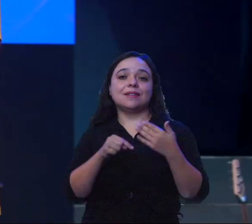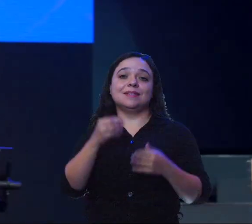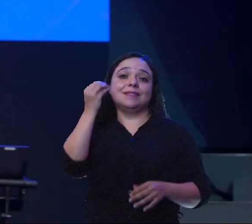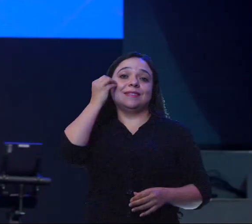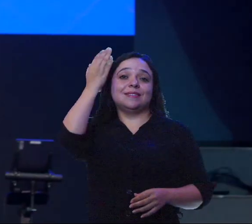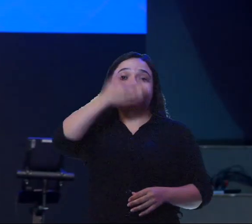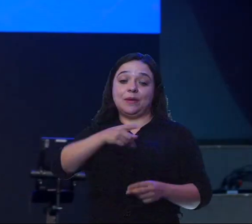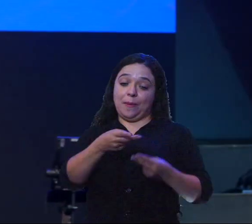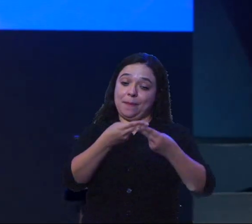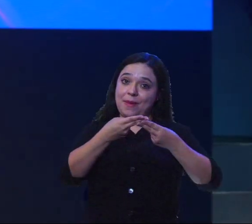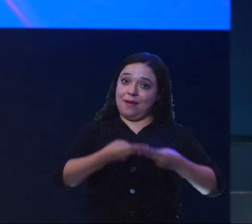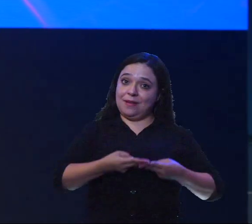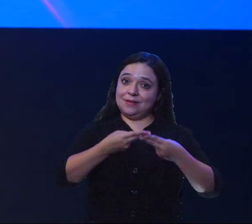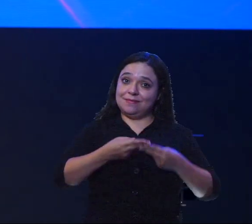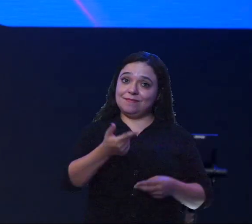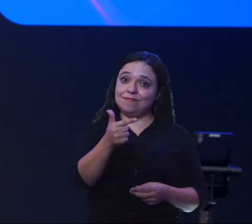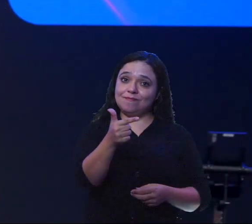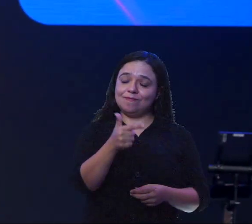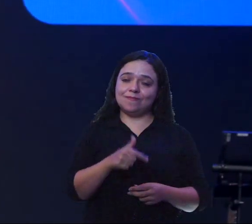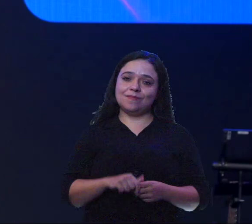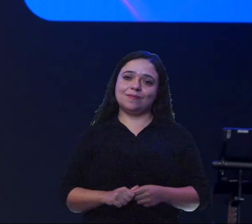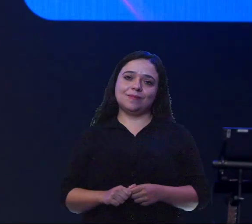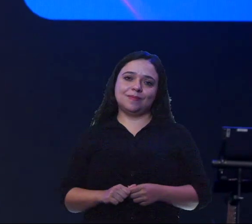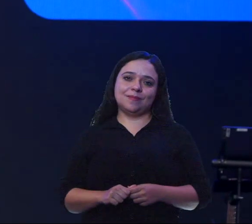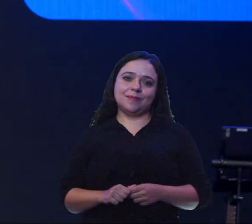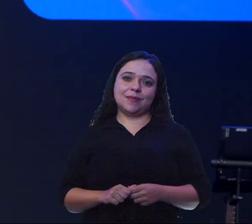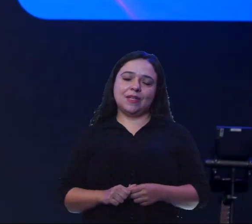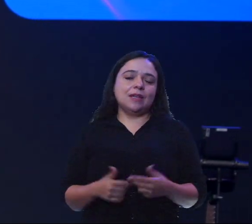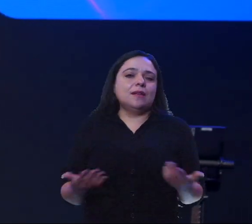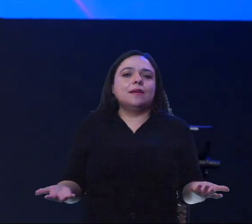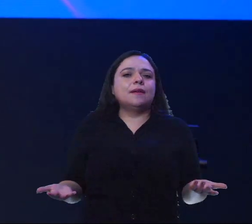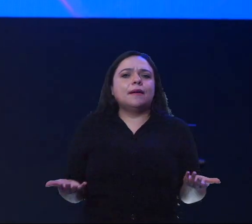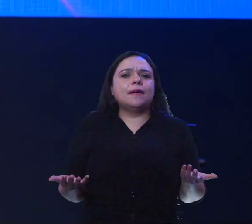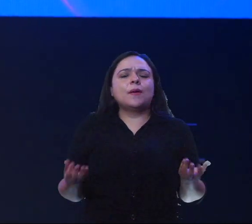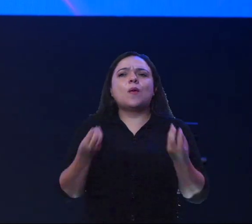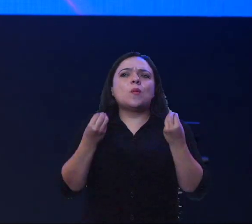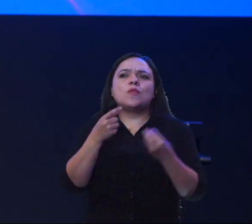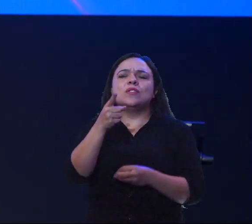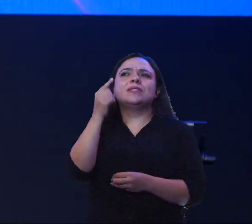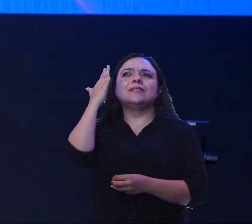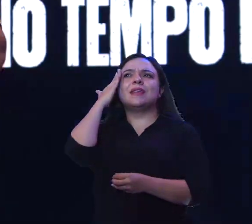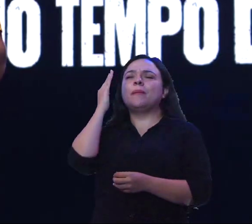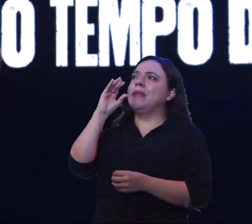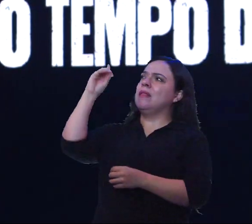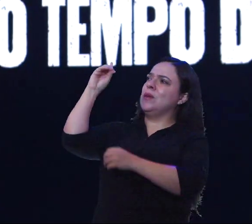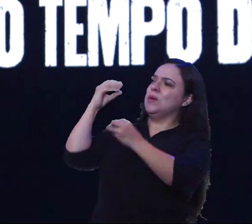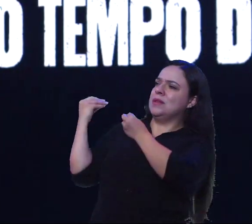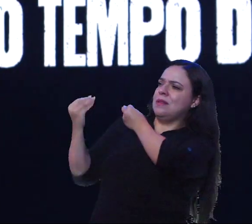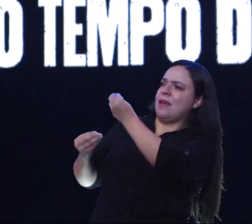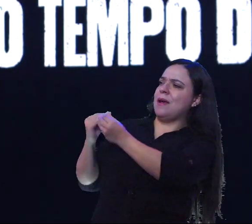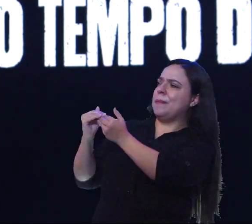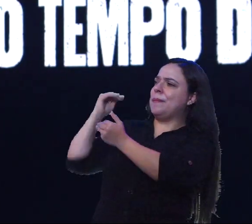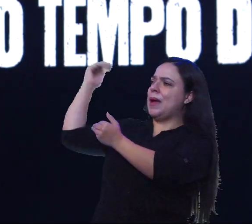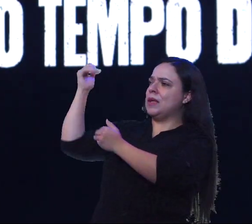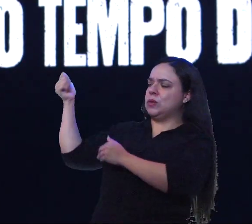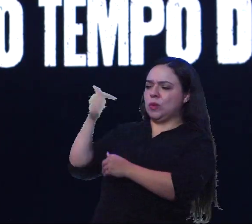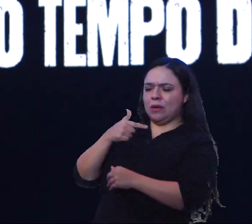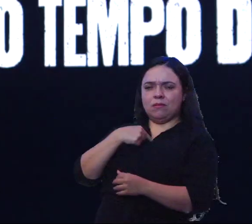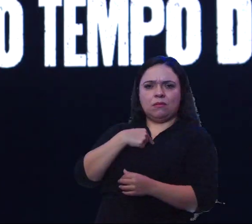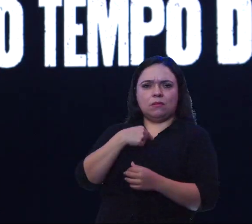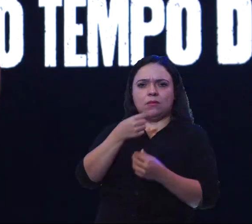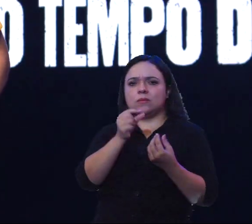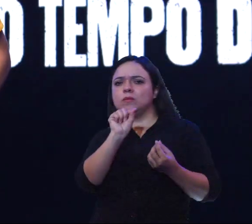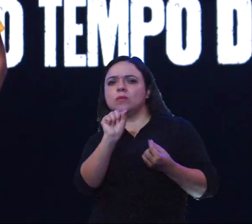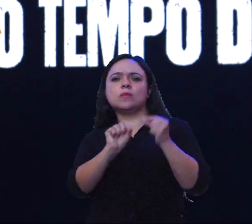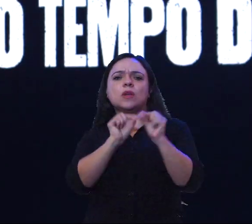esperar. É isso. Quem é você para dizer que Deus está dando mais para o outro ou menos? Ou para dizer para Deus o que é justo e o